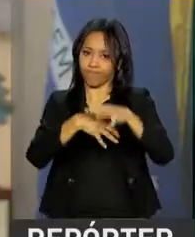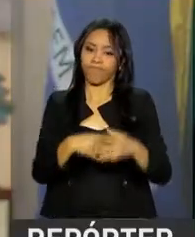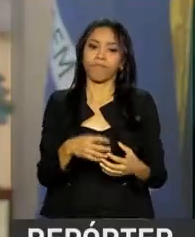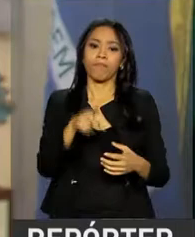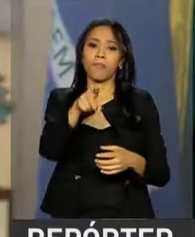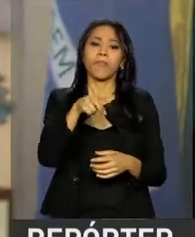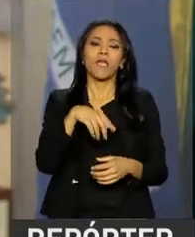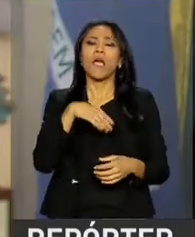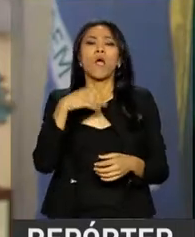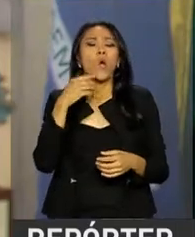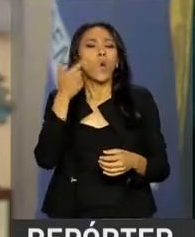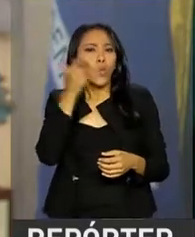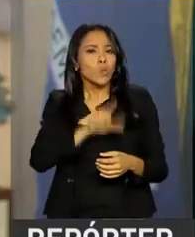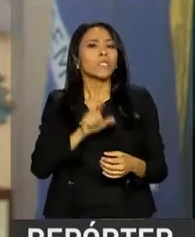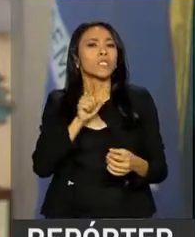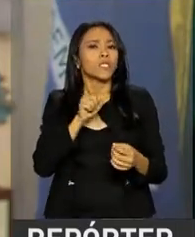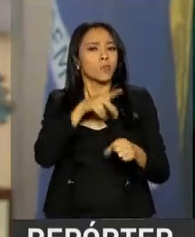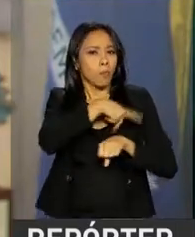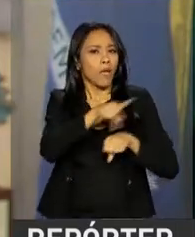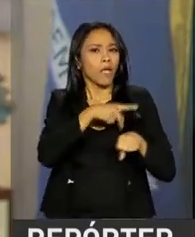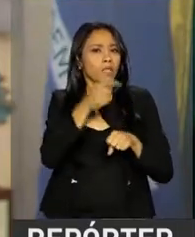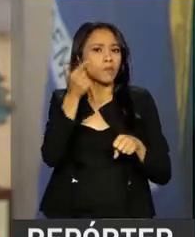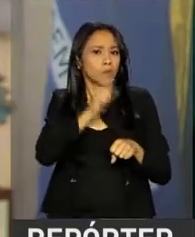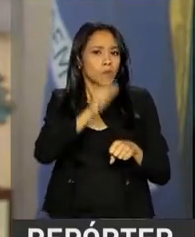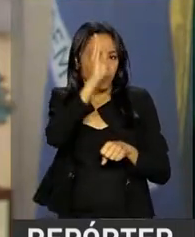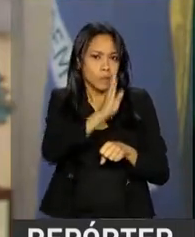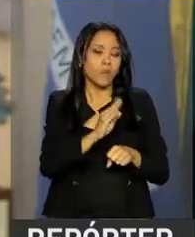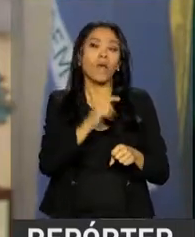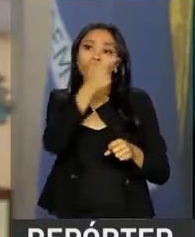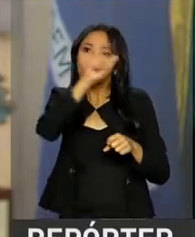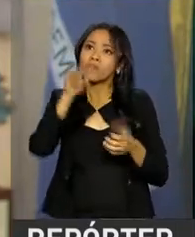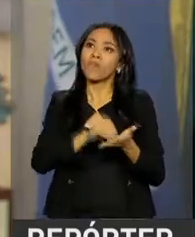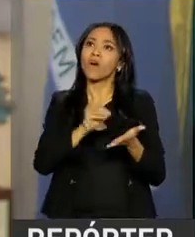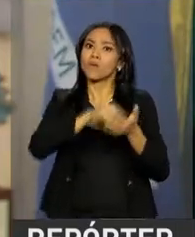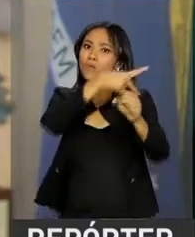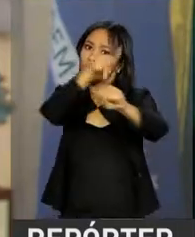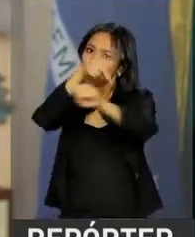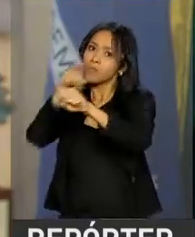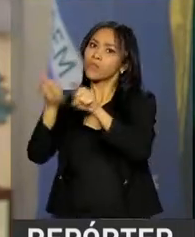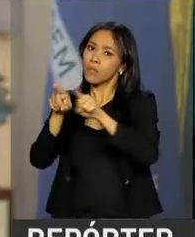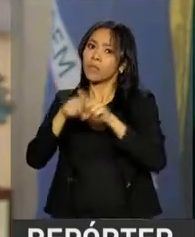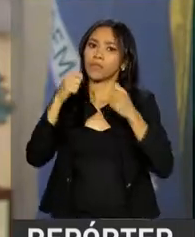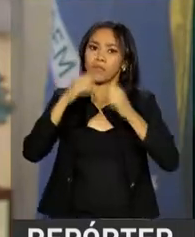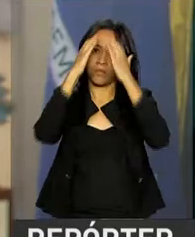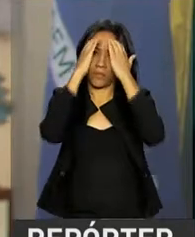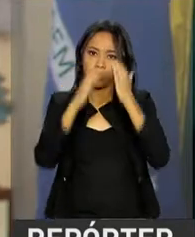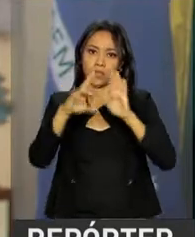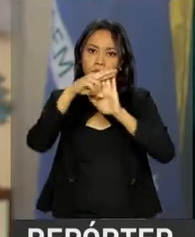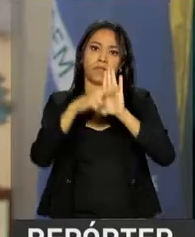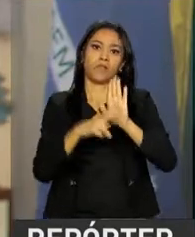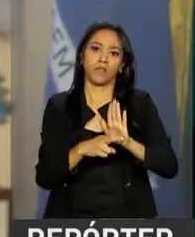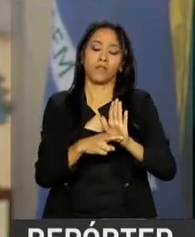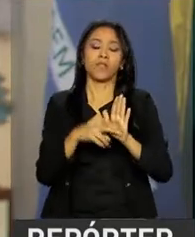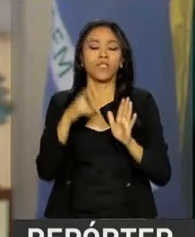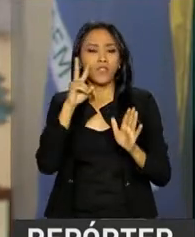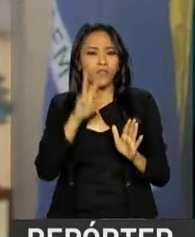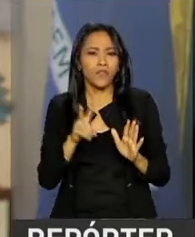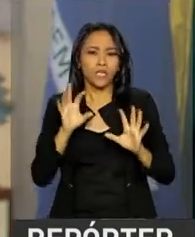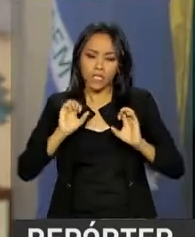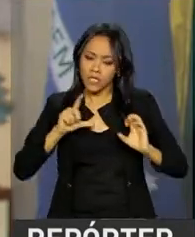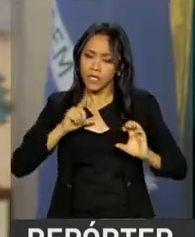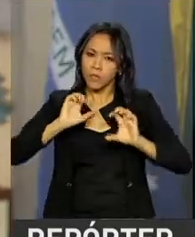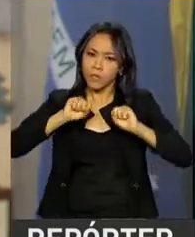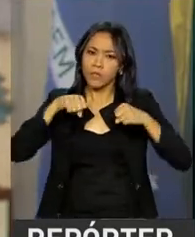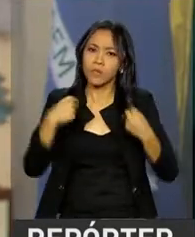suas metas, todos os países precisam também cumprir. Mas nós vemos que existe um engajamento de toda a comunidade